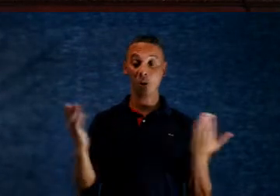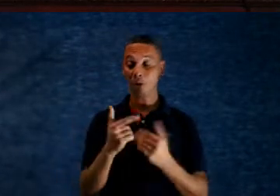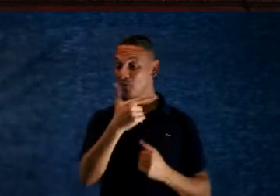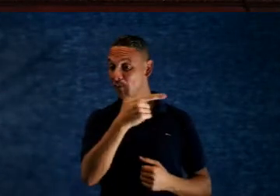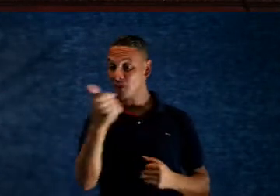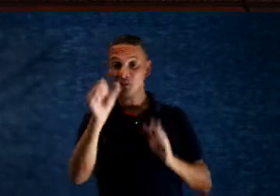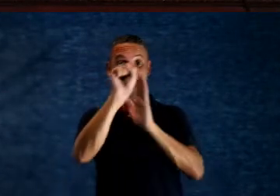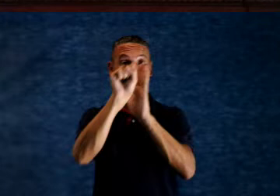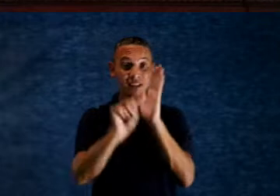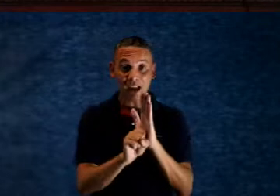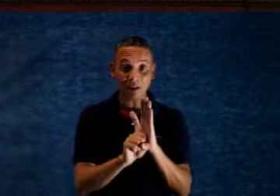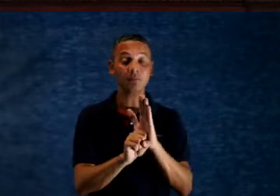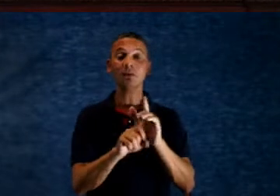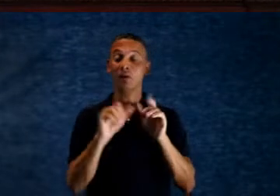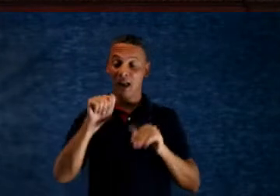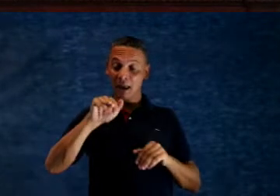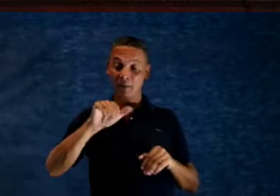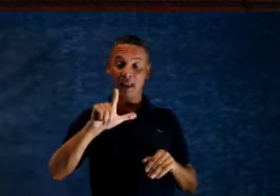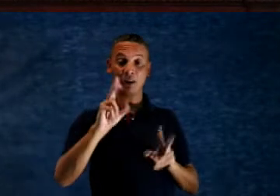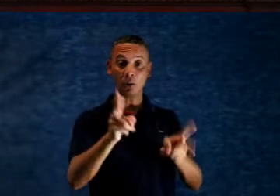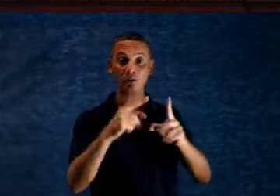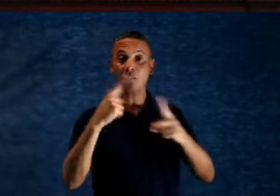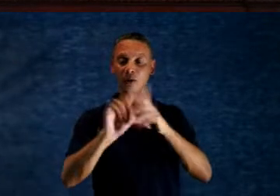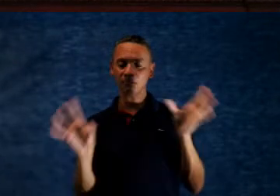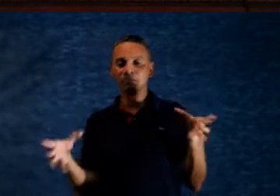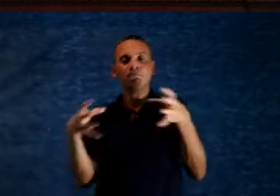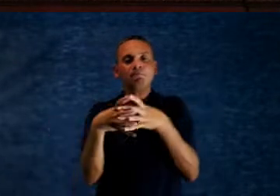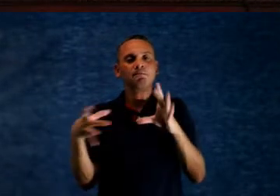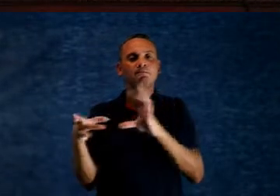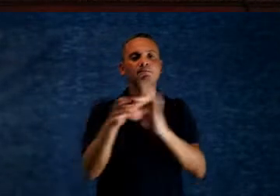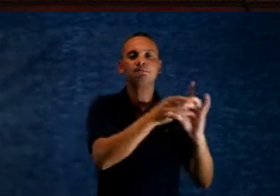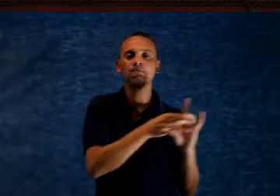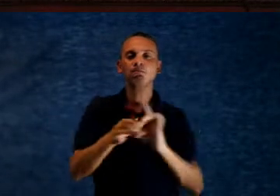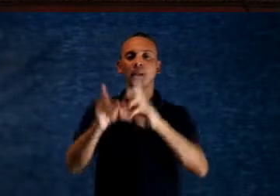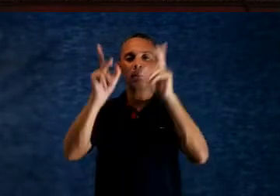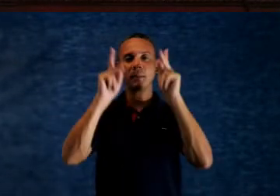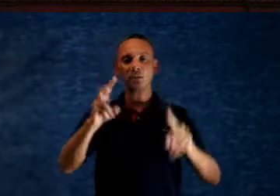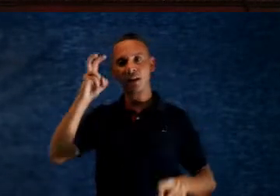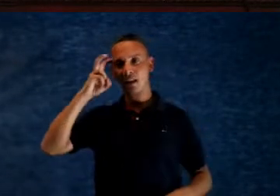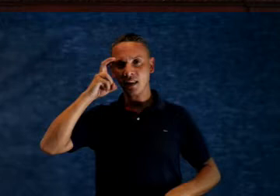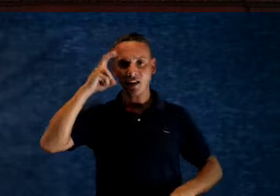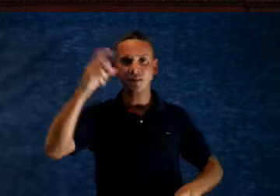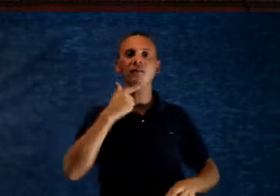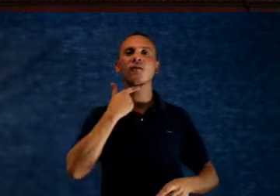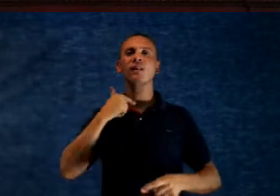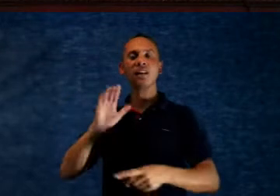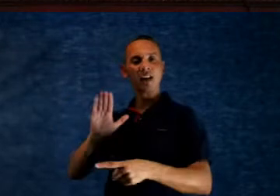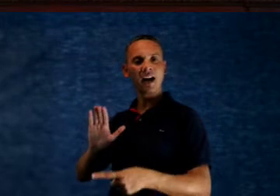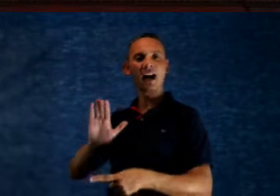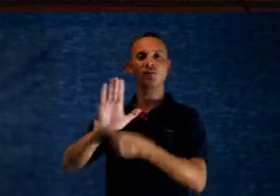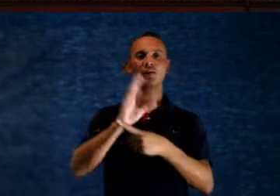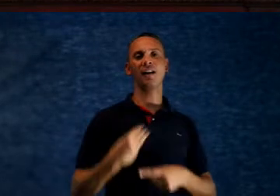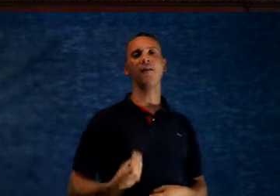século XXI, é porque ela reúne e agrega intelectuais interessados na ativação da